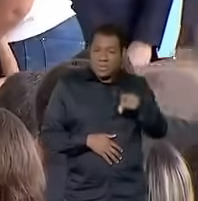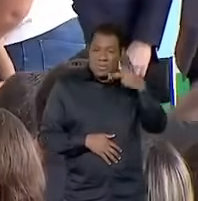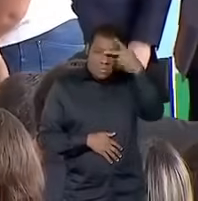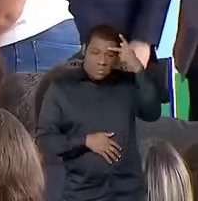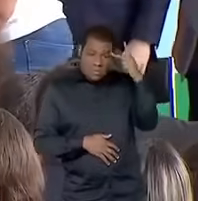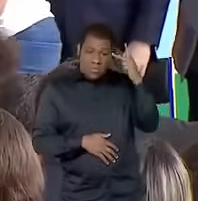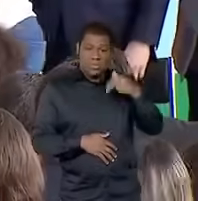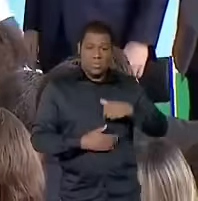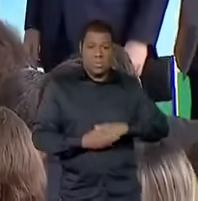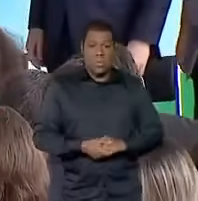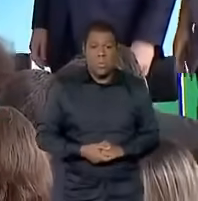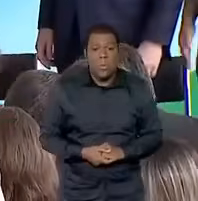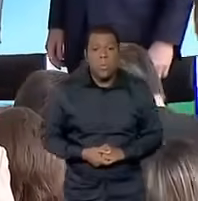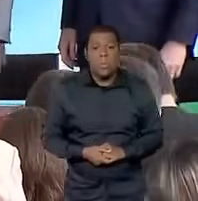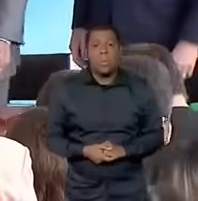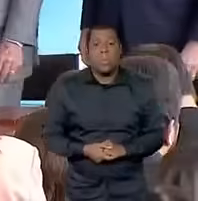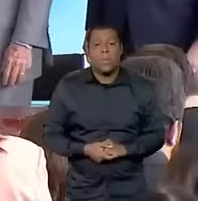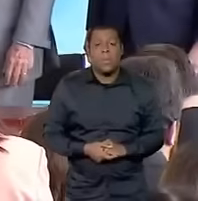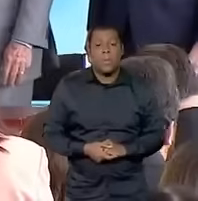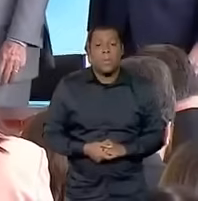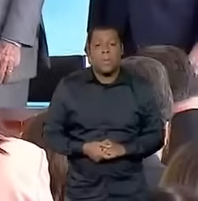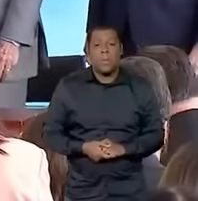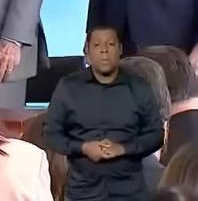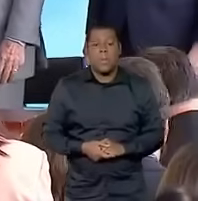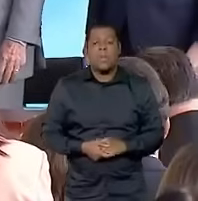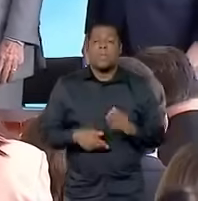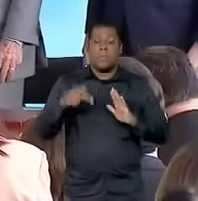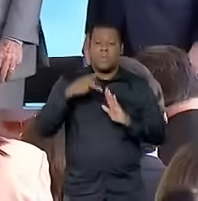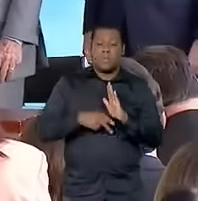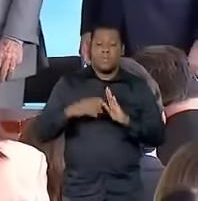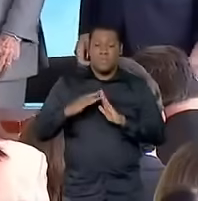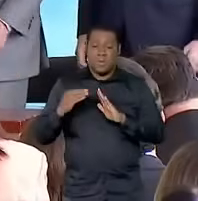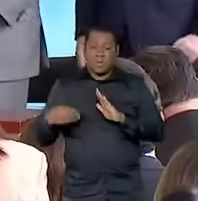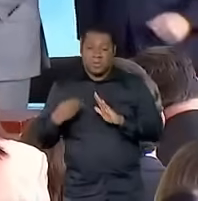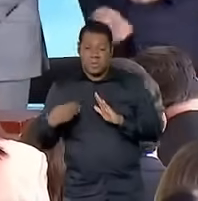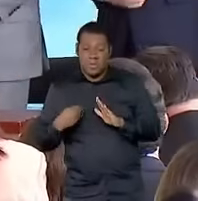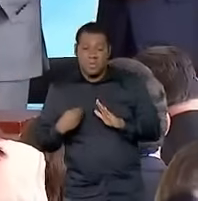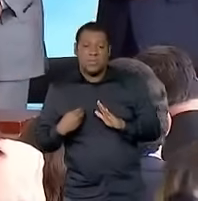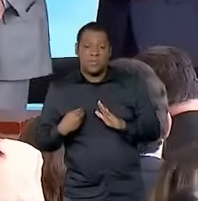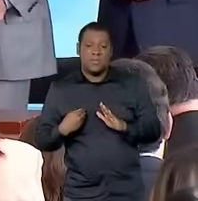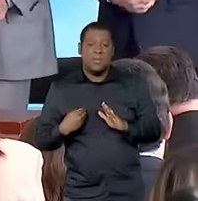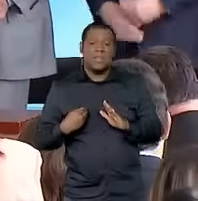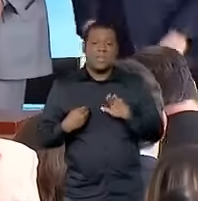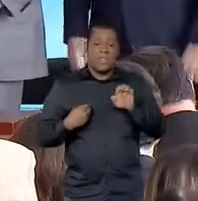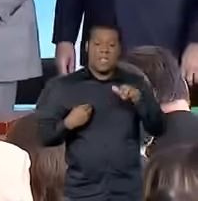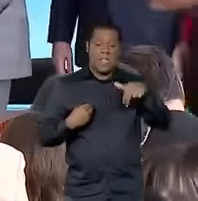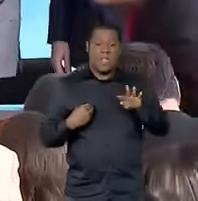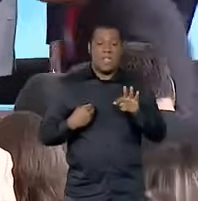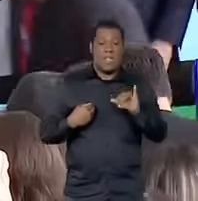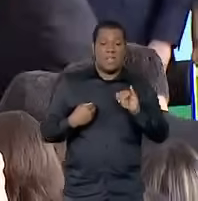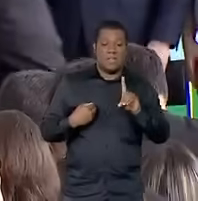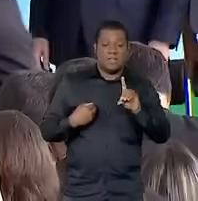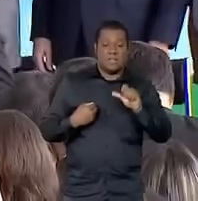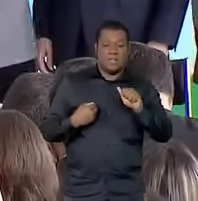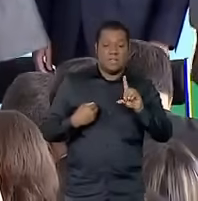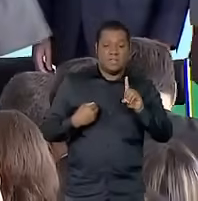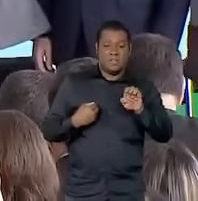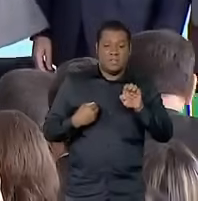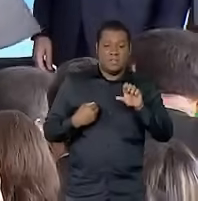pessoas. No Minha Casa Minha Vida Entidades foram selecionadas 443